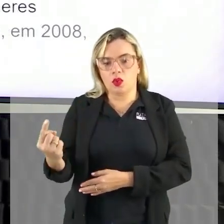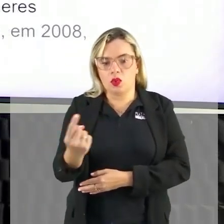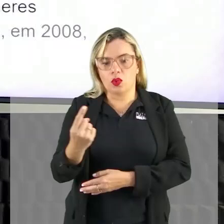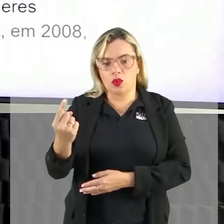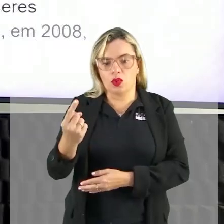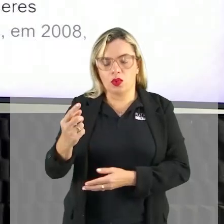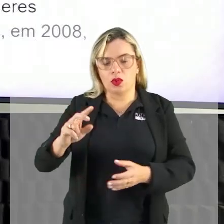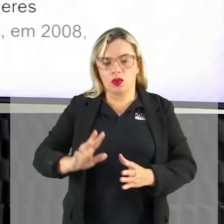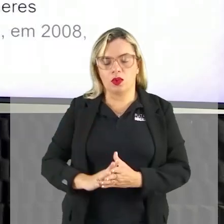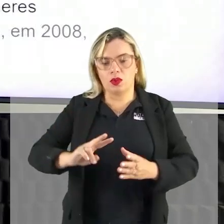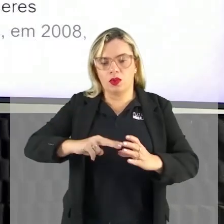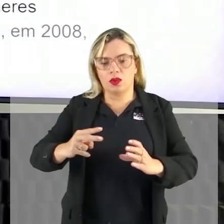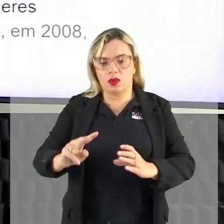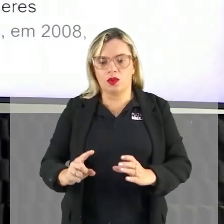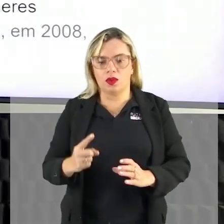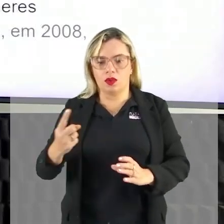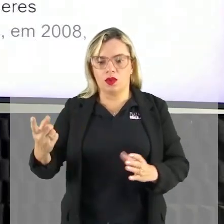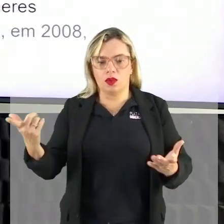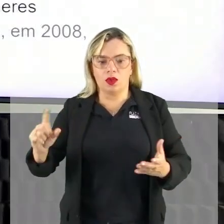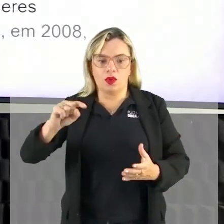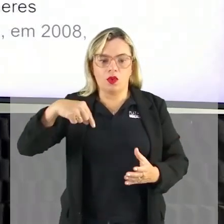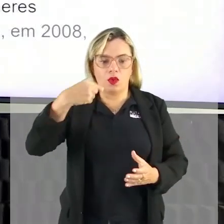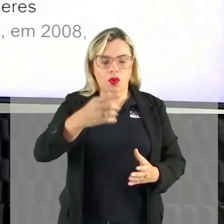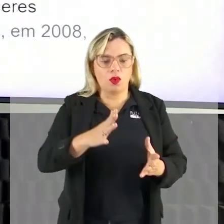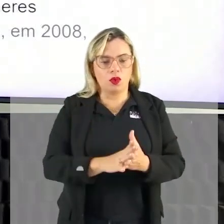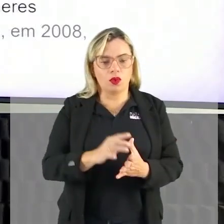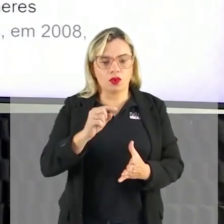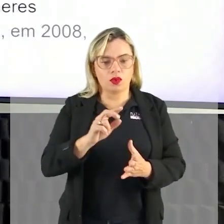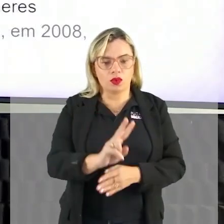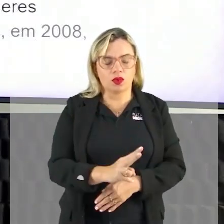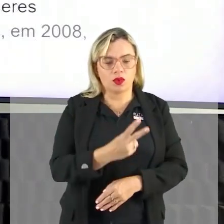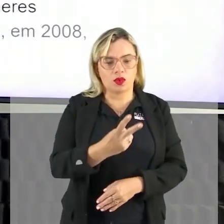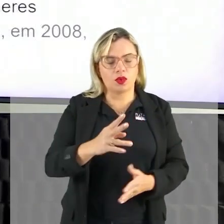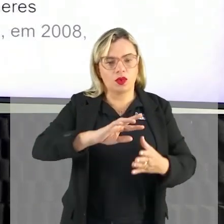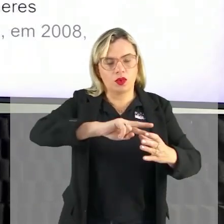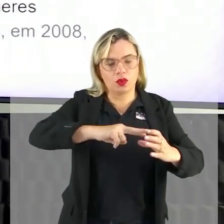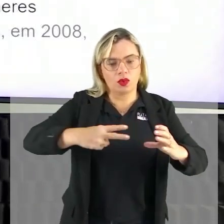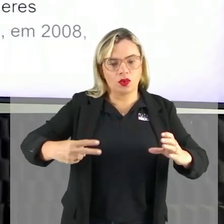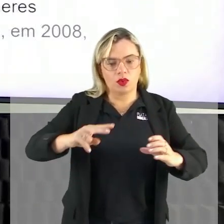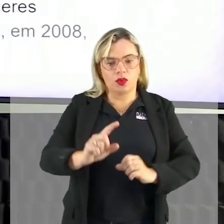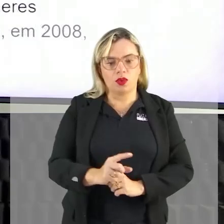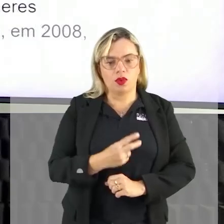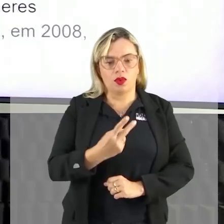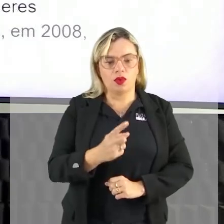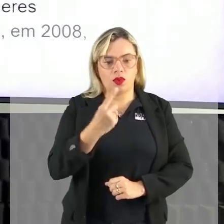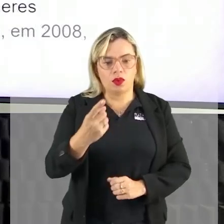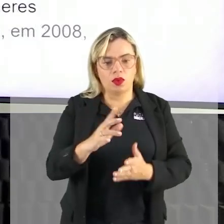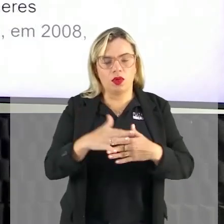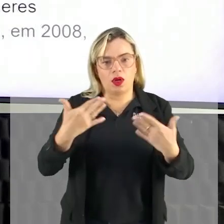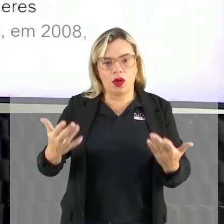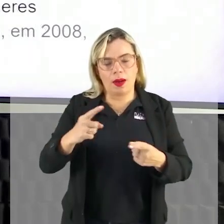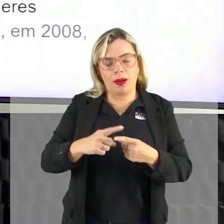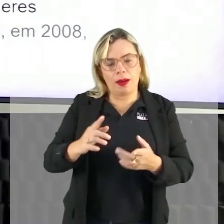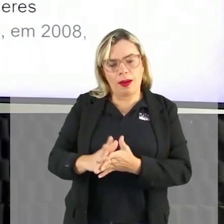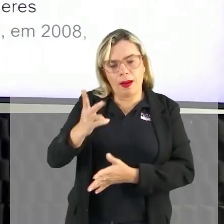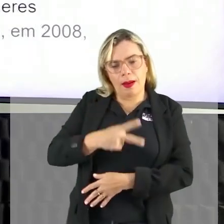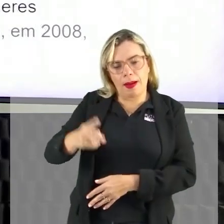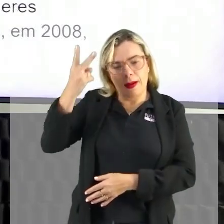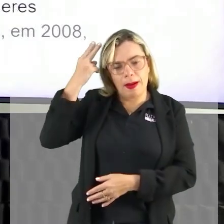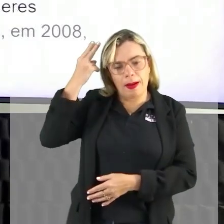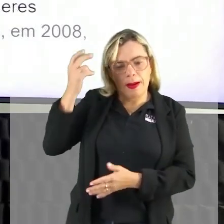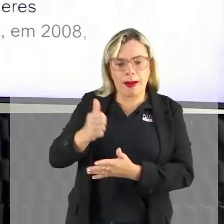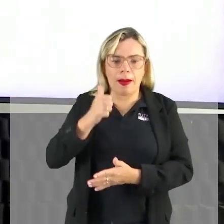com um gameta possuidor de 2 cromossomos 21. Embora normalmente as mulheres com esta síndrome